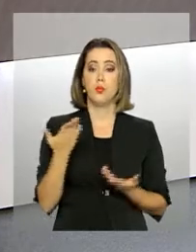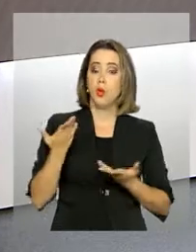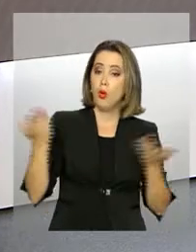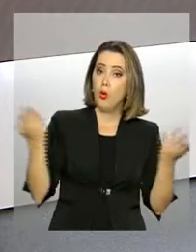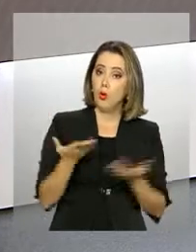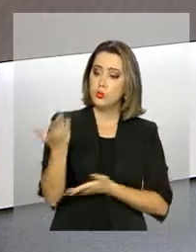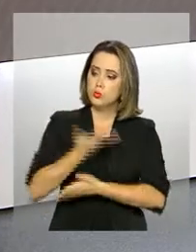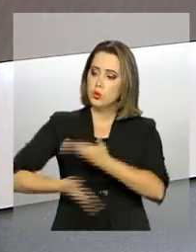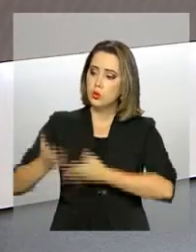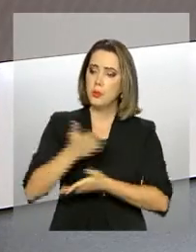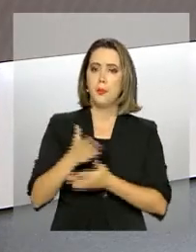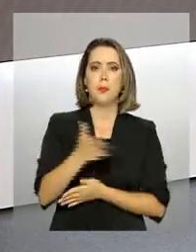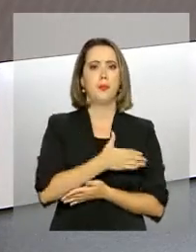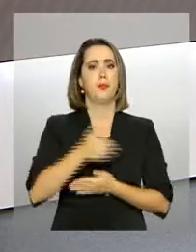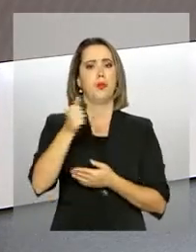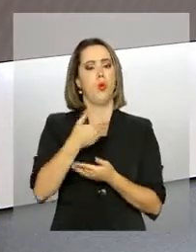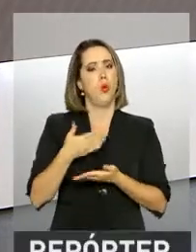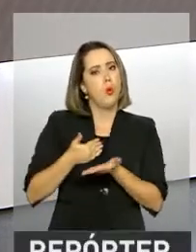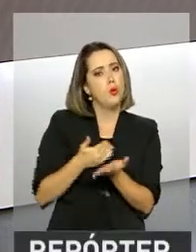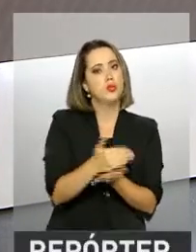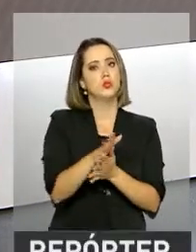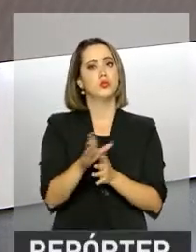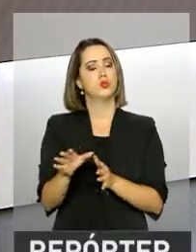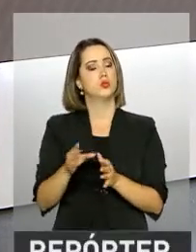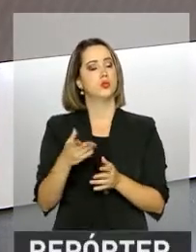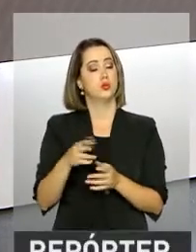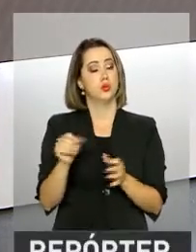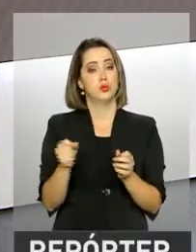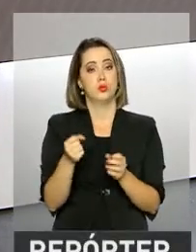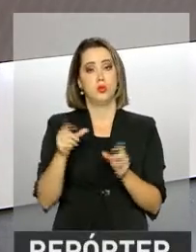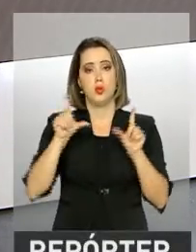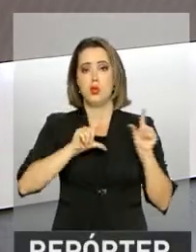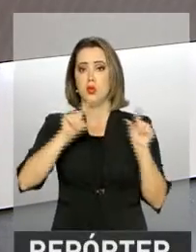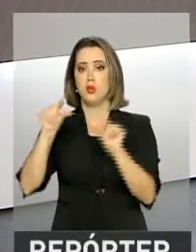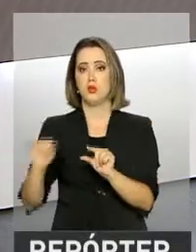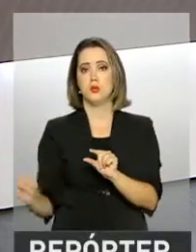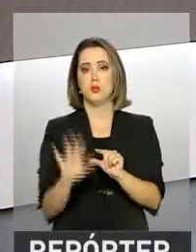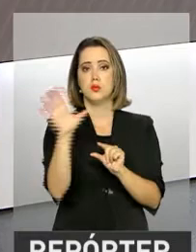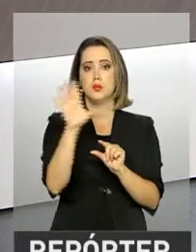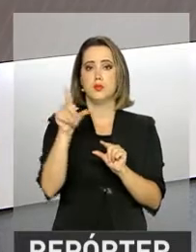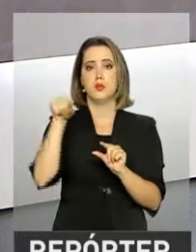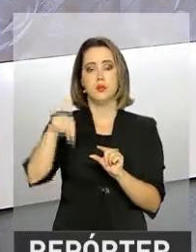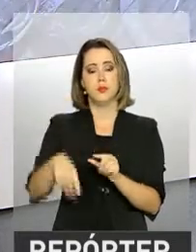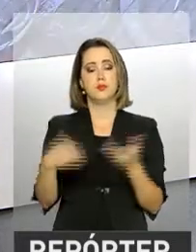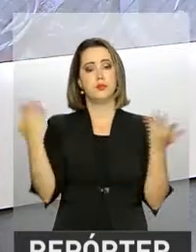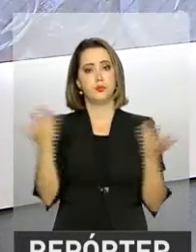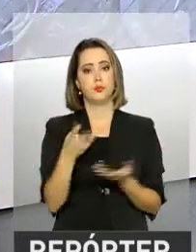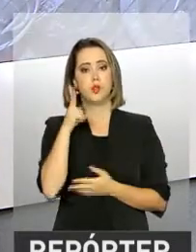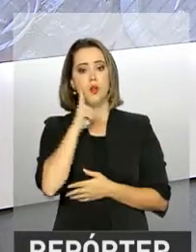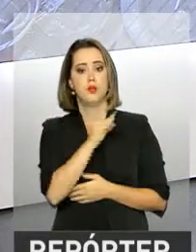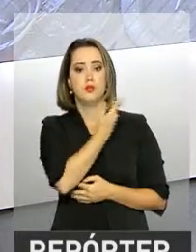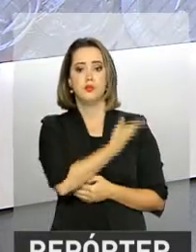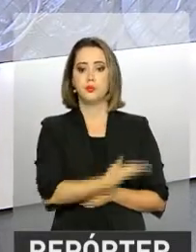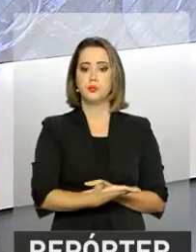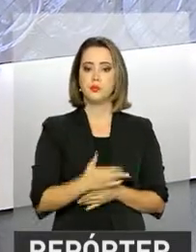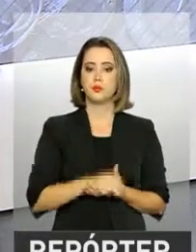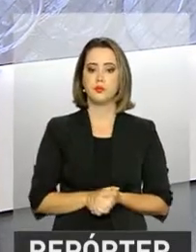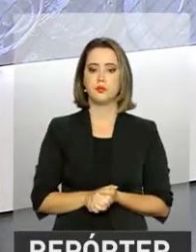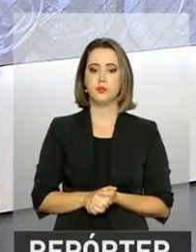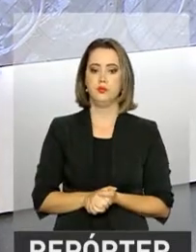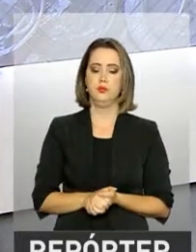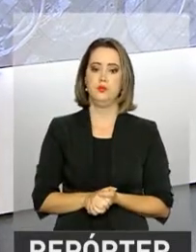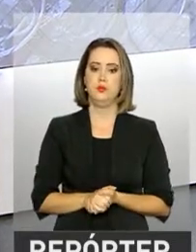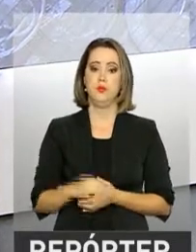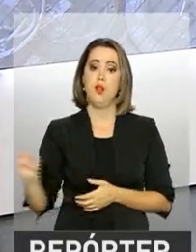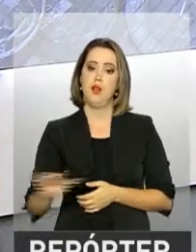manteve o otimismo e reduzir pela quarta vez seguida a estimativa da inflação oficial vamos conferir os números aqui no telão